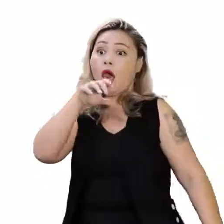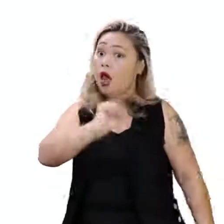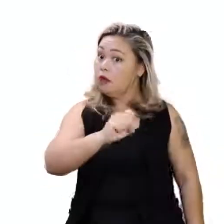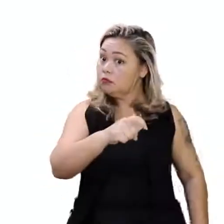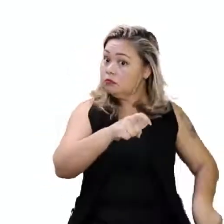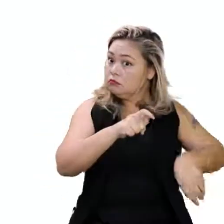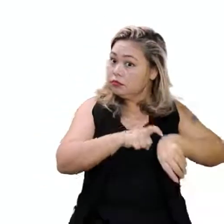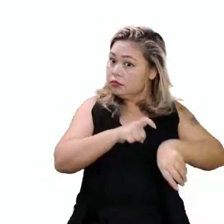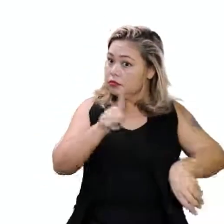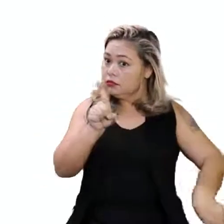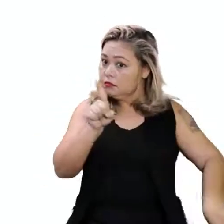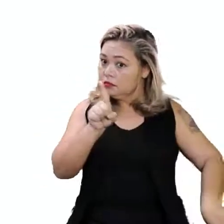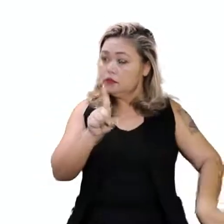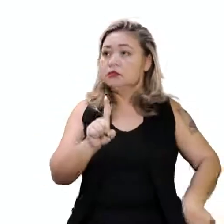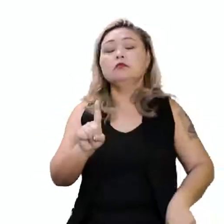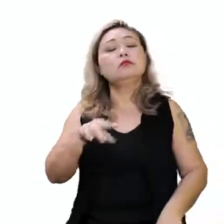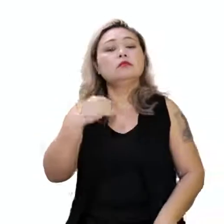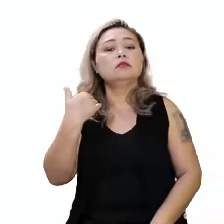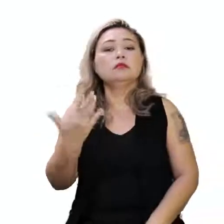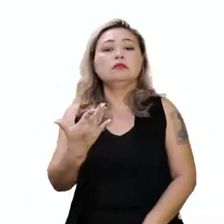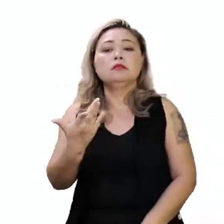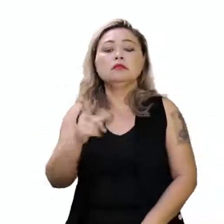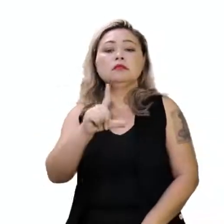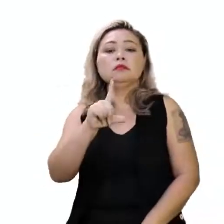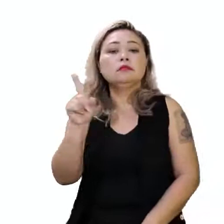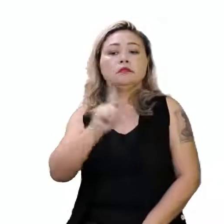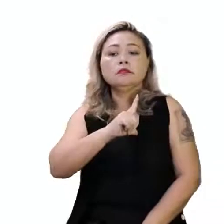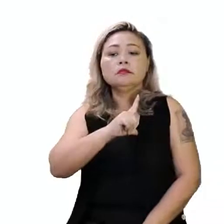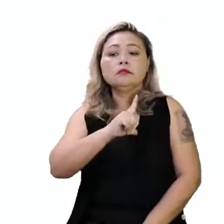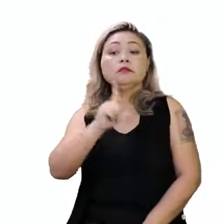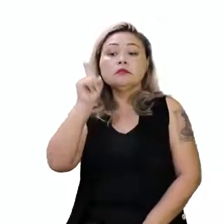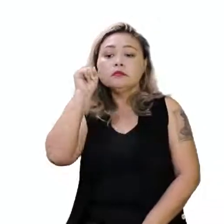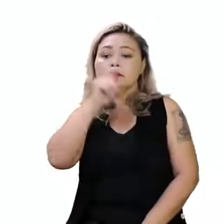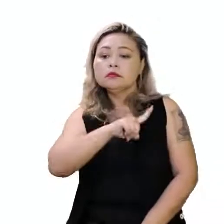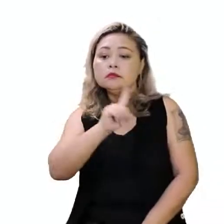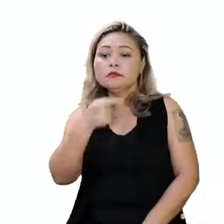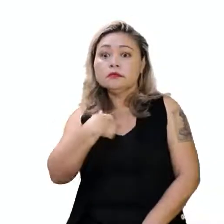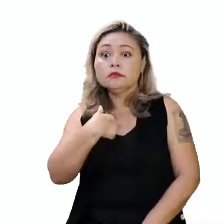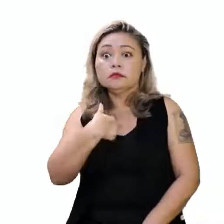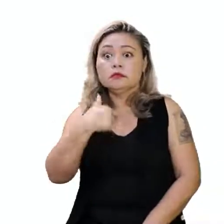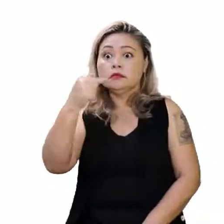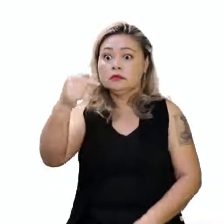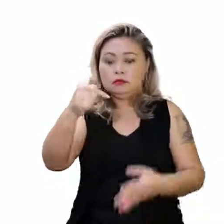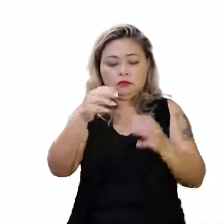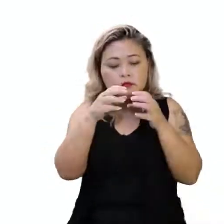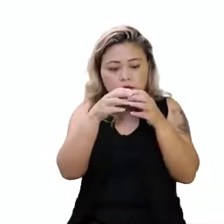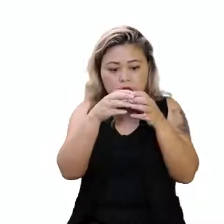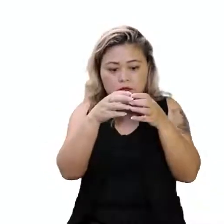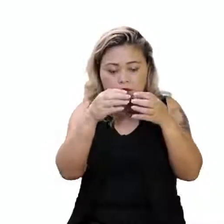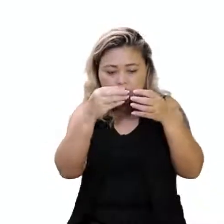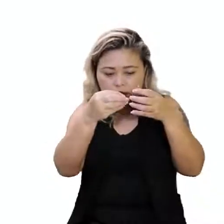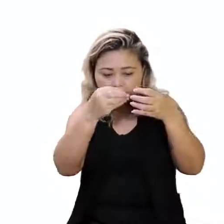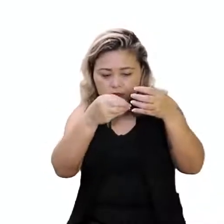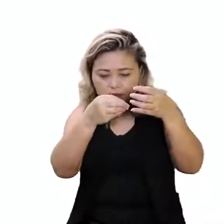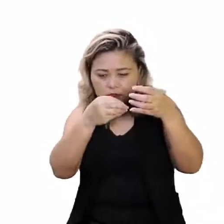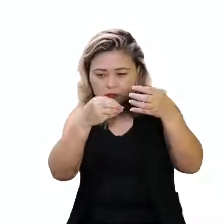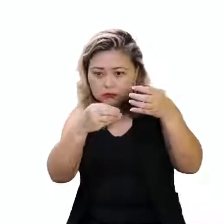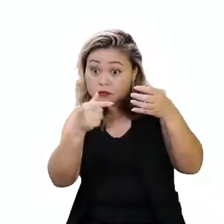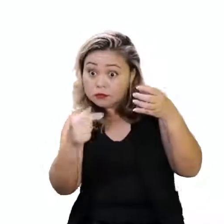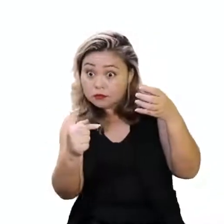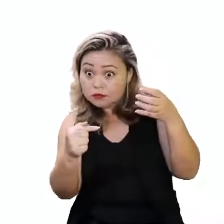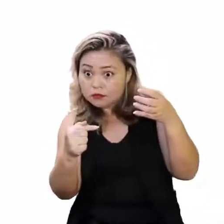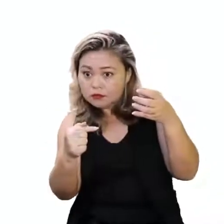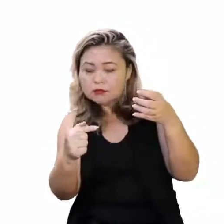dia. Então, se a gente tem essa complexidade de 7 subespécies, o processo está